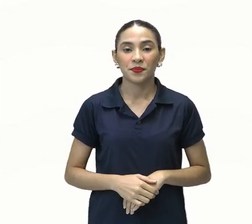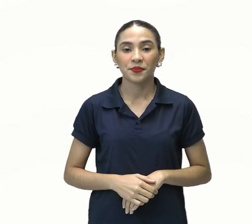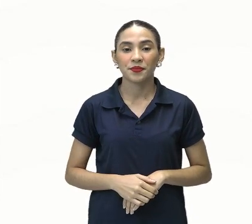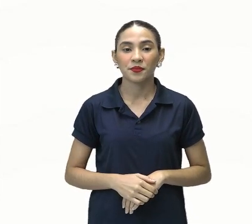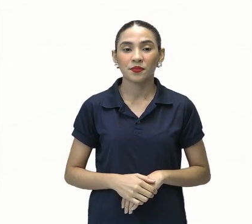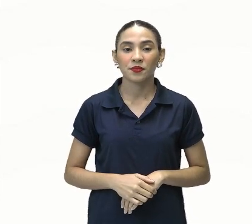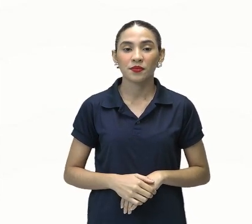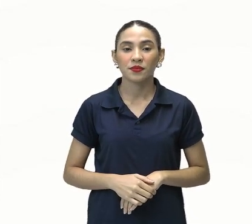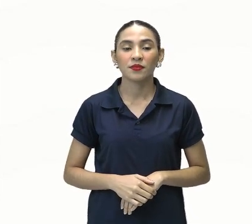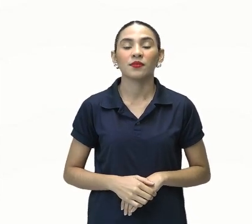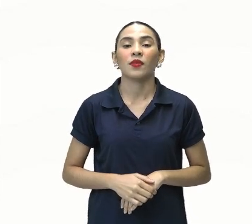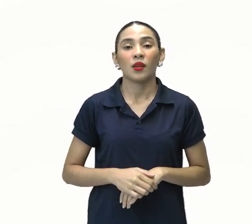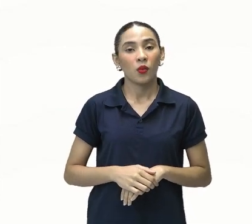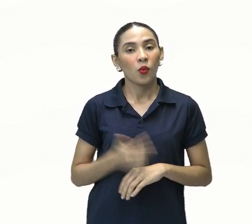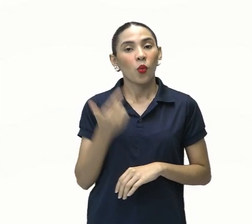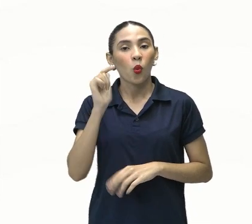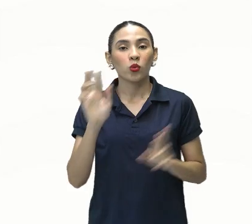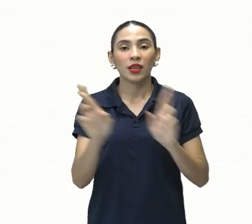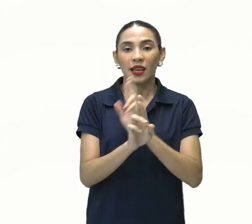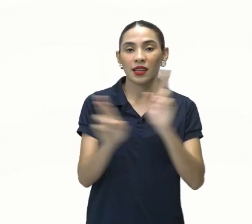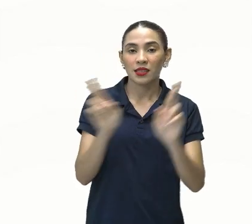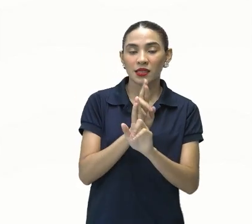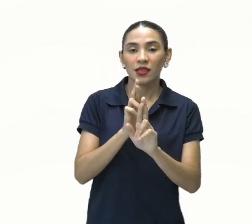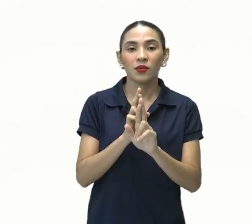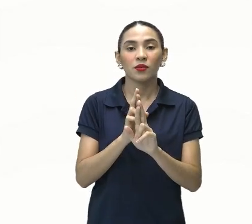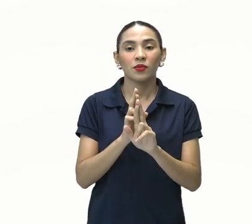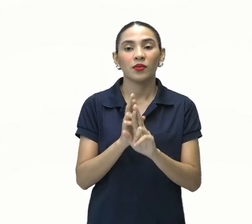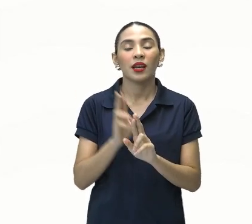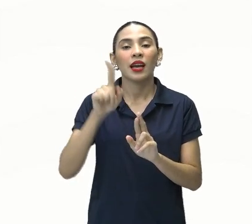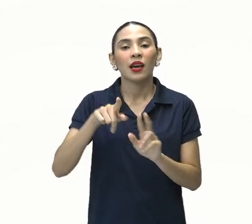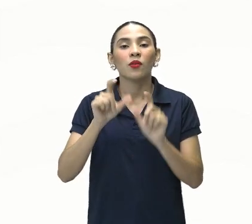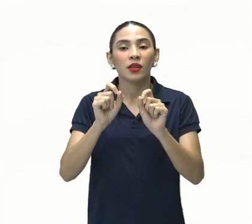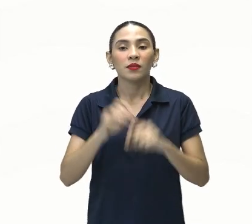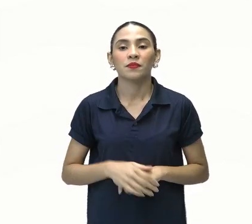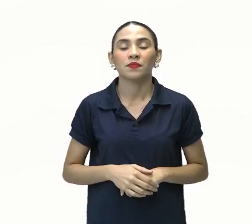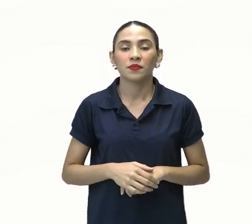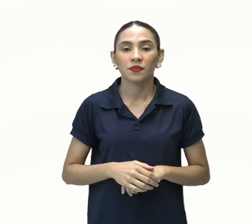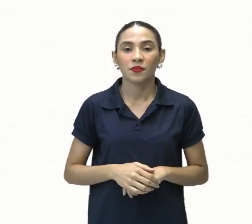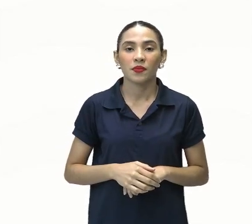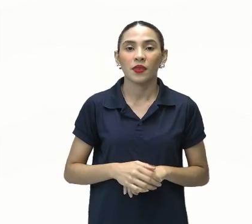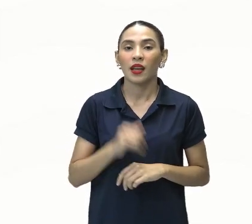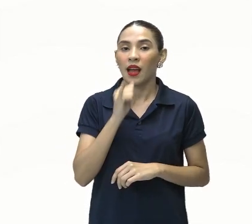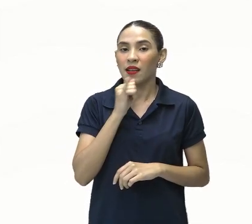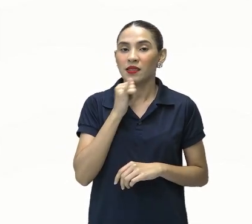a nossa outra relação, que é quando as grandezas são